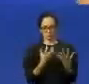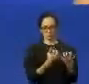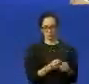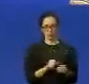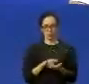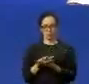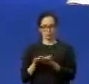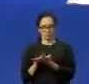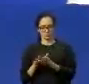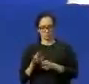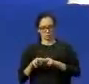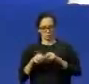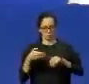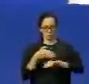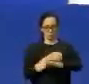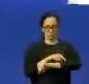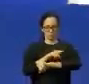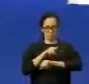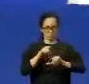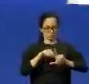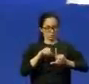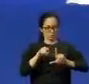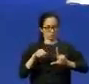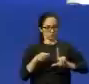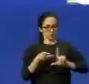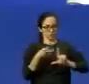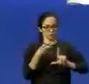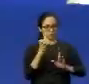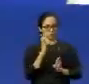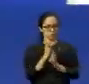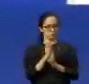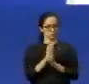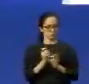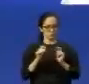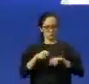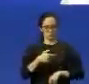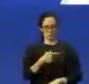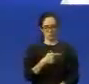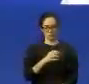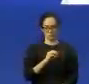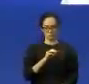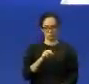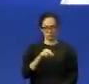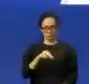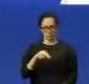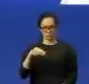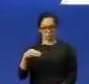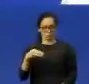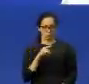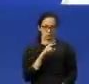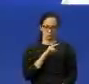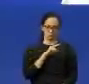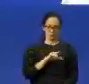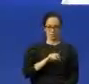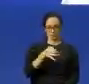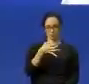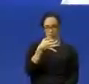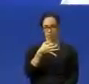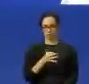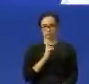Então, diretamente no gráfico, você encontrará o comprimento de onda de 700 nanômetros, o que nos leva à